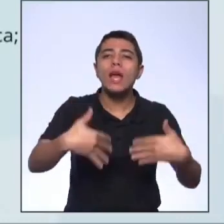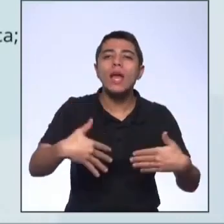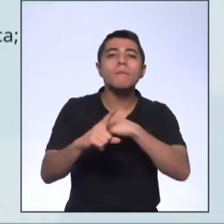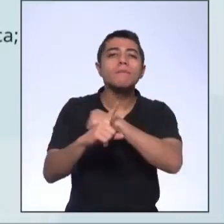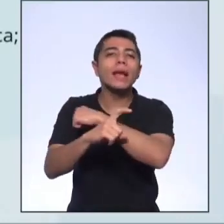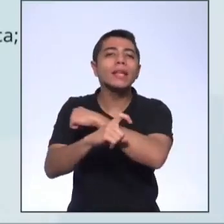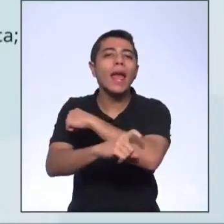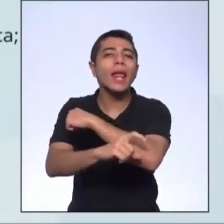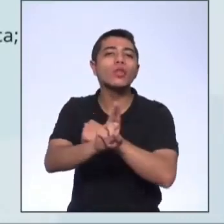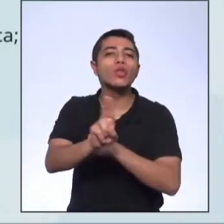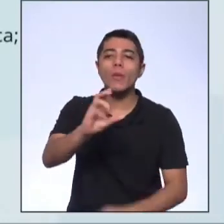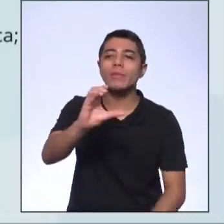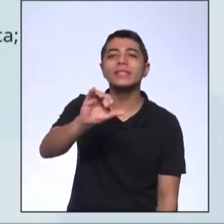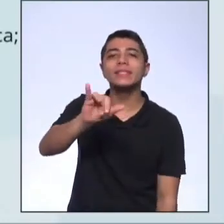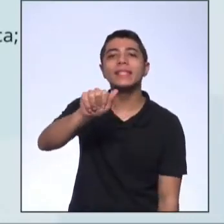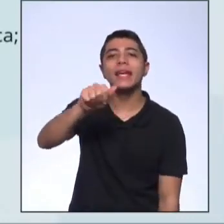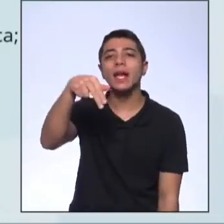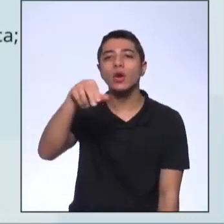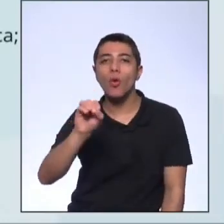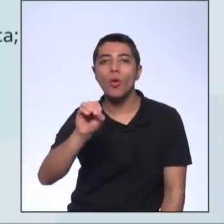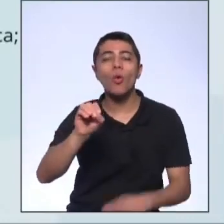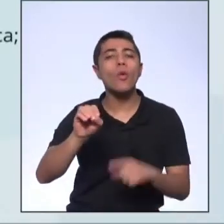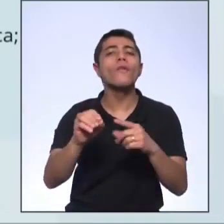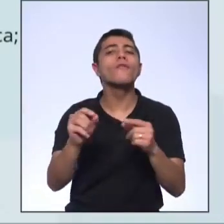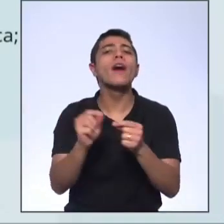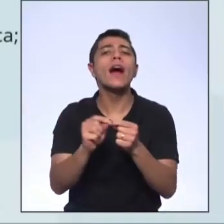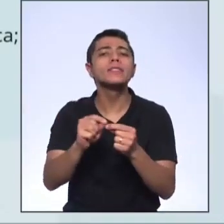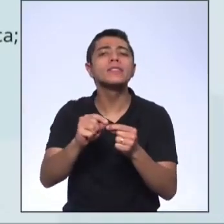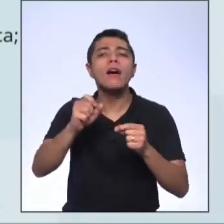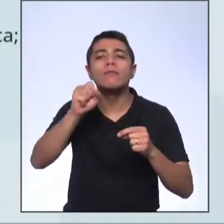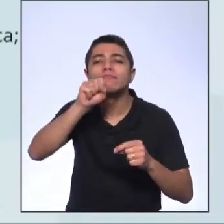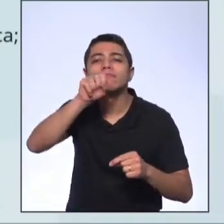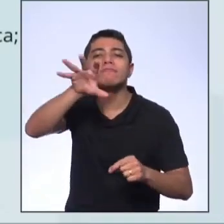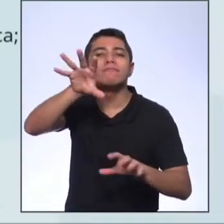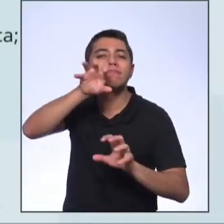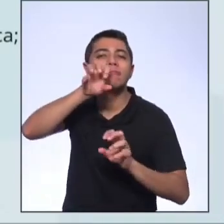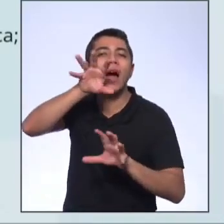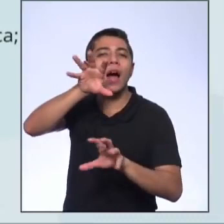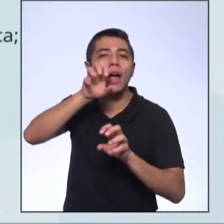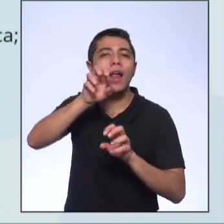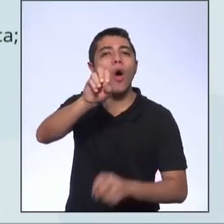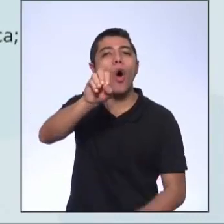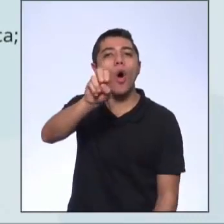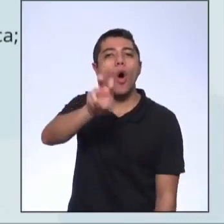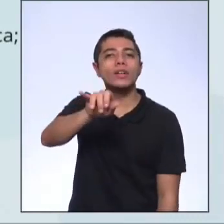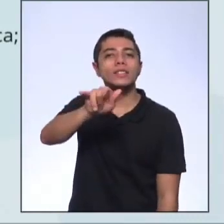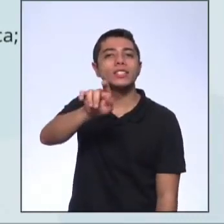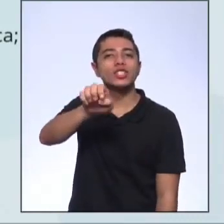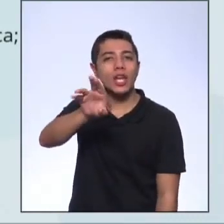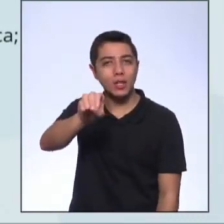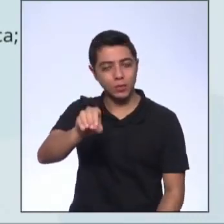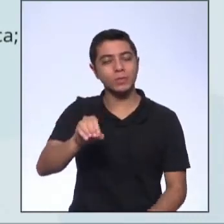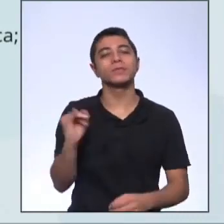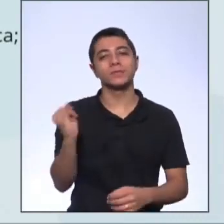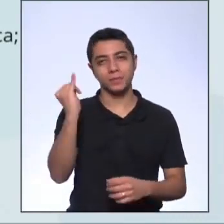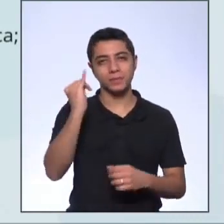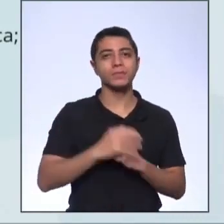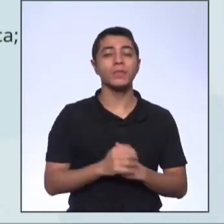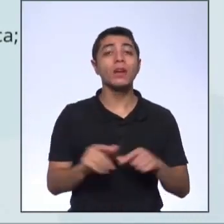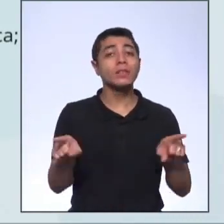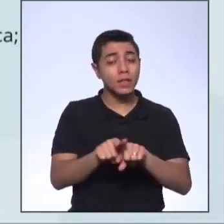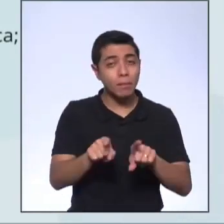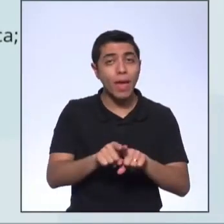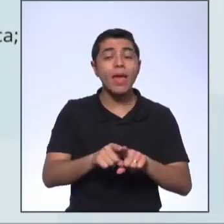as bactérias nitrificantes fixando nitrogênio, tá? O processo de decomposição realizado por muitas